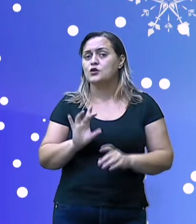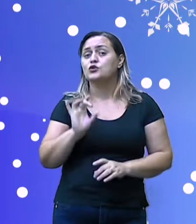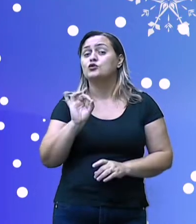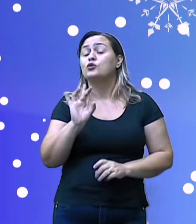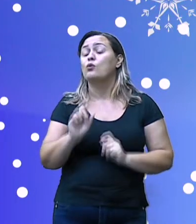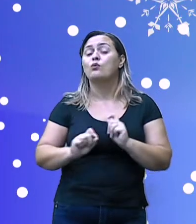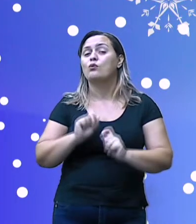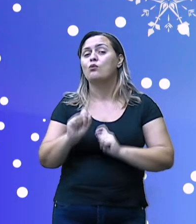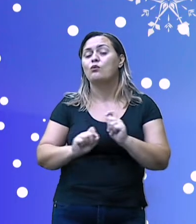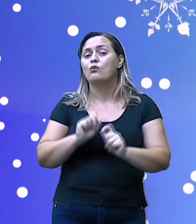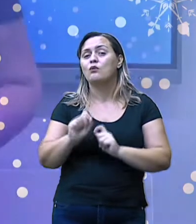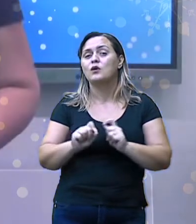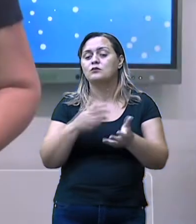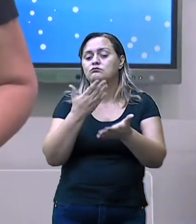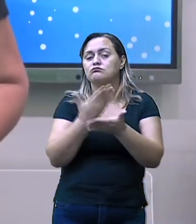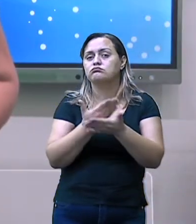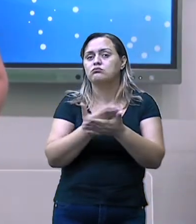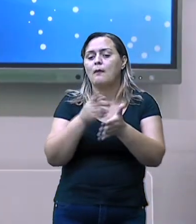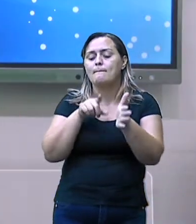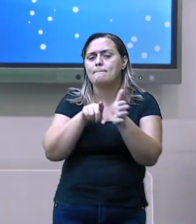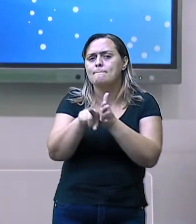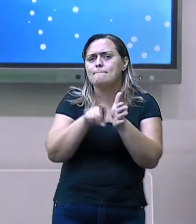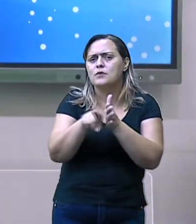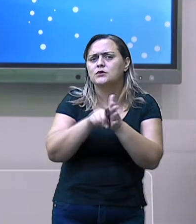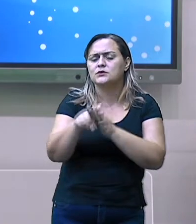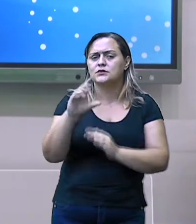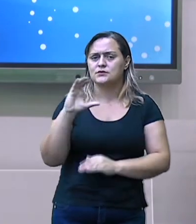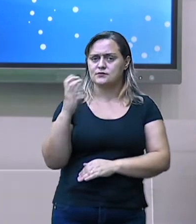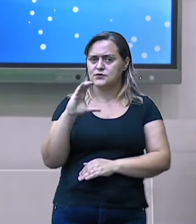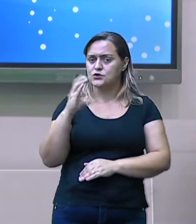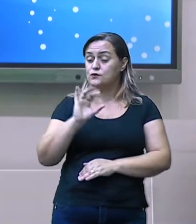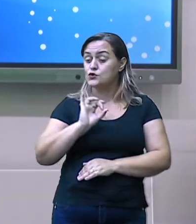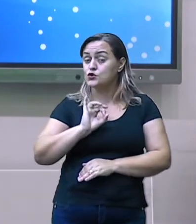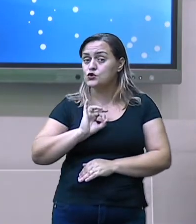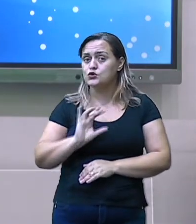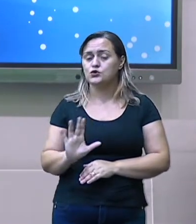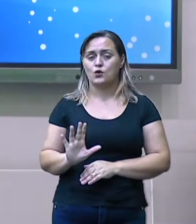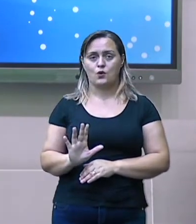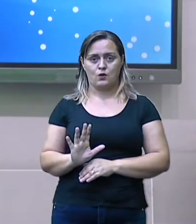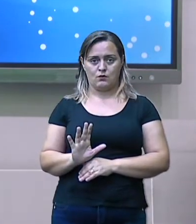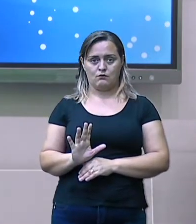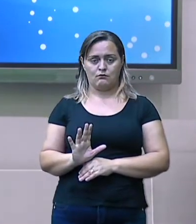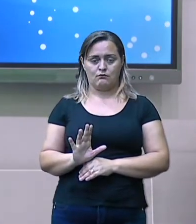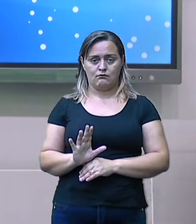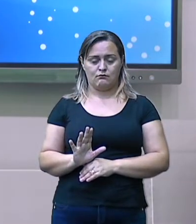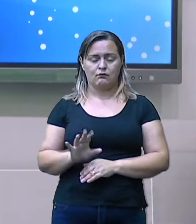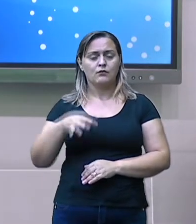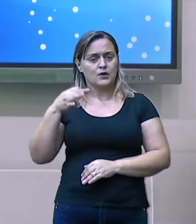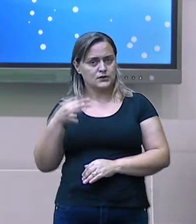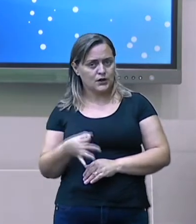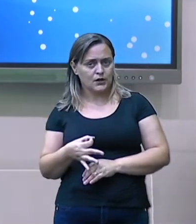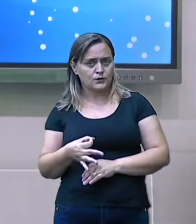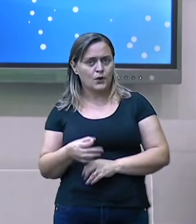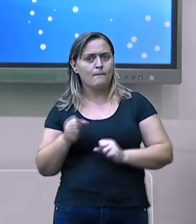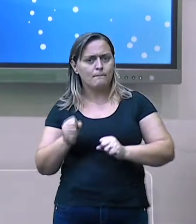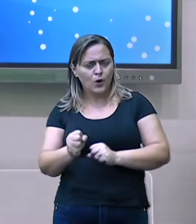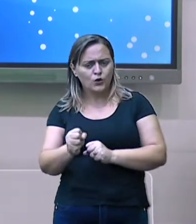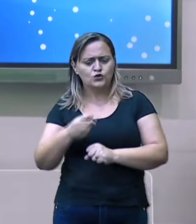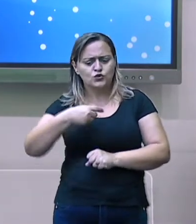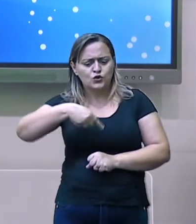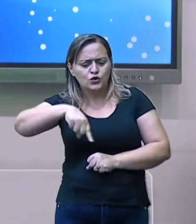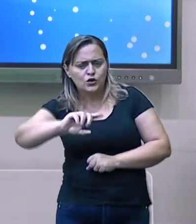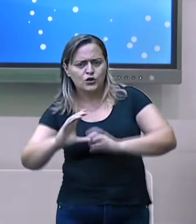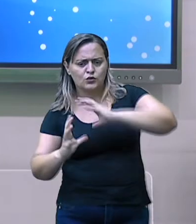científica. Isso é muito importante você ter noção do do que que se trata isso.